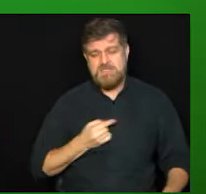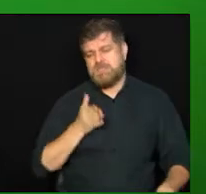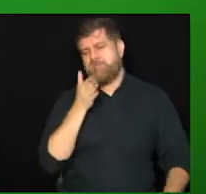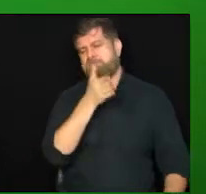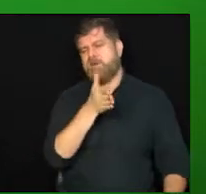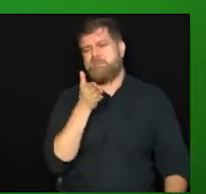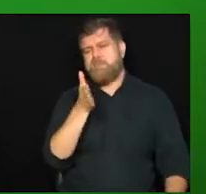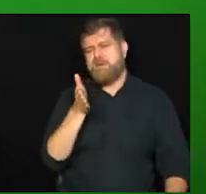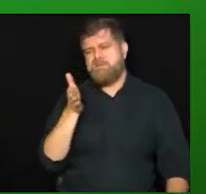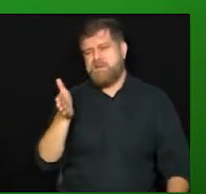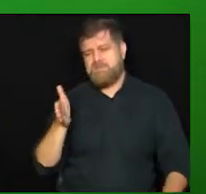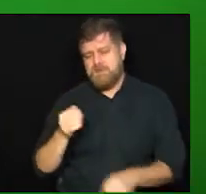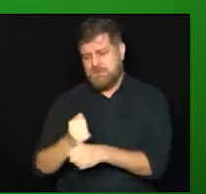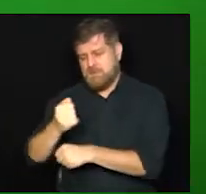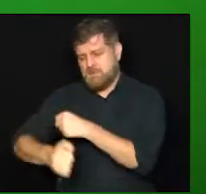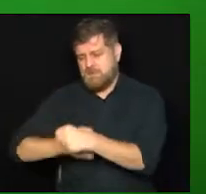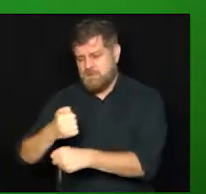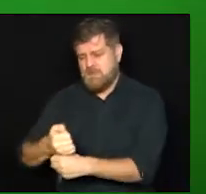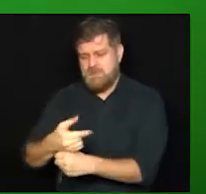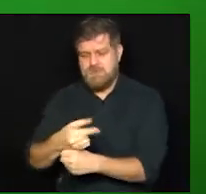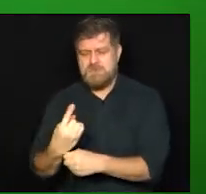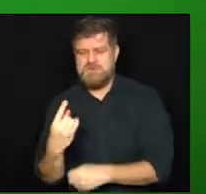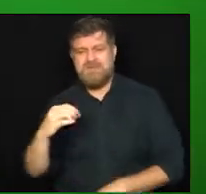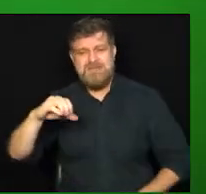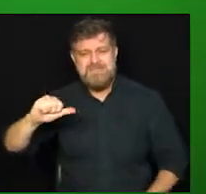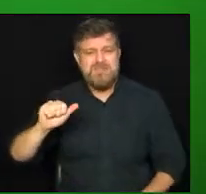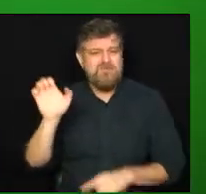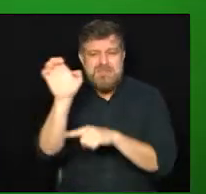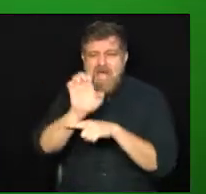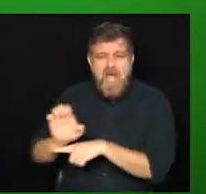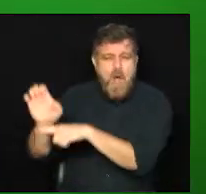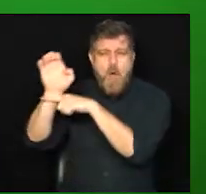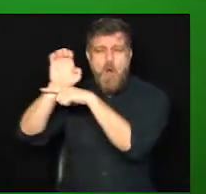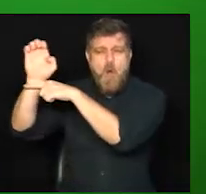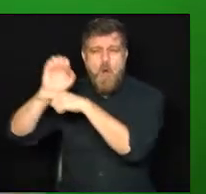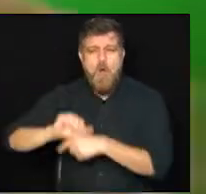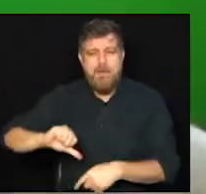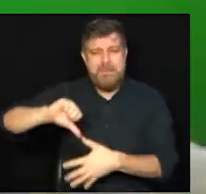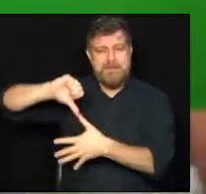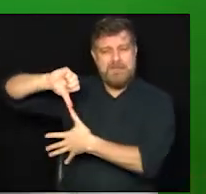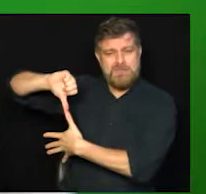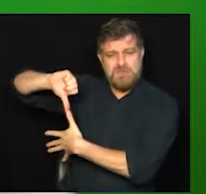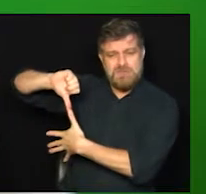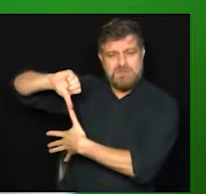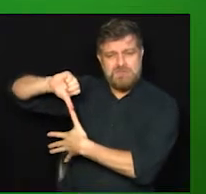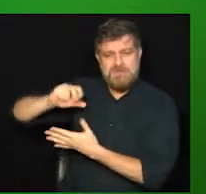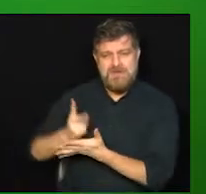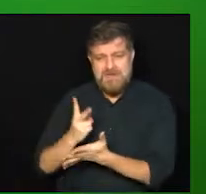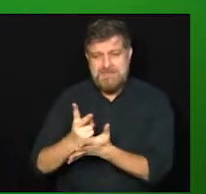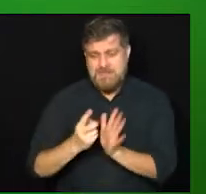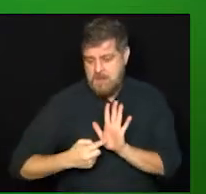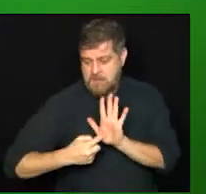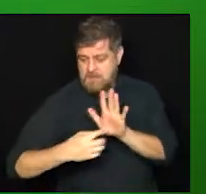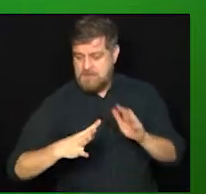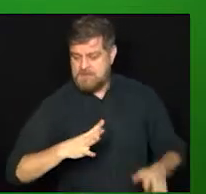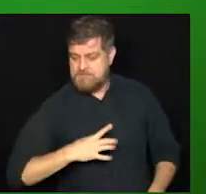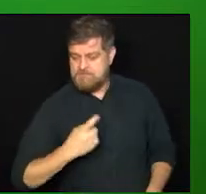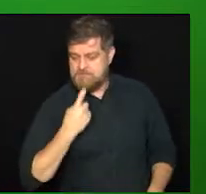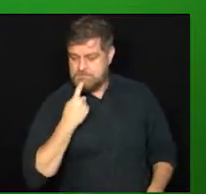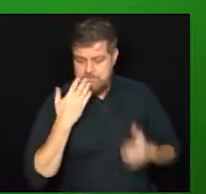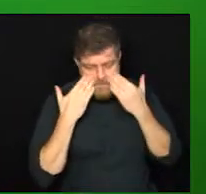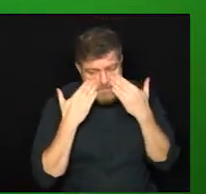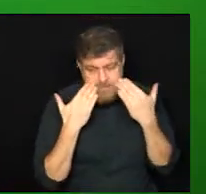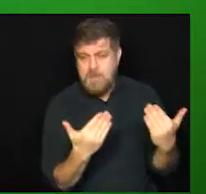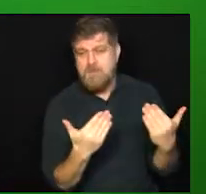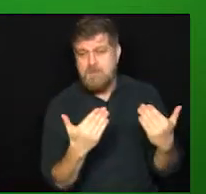ano 2019, na Europa, na América do Sul, sempre divulgando Campinas. Porém, é onde